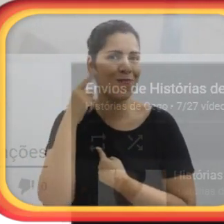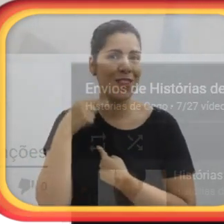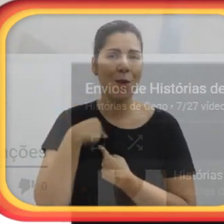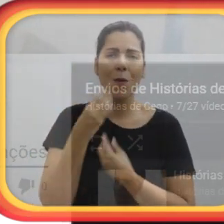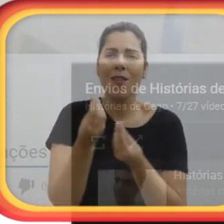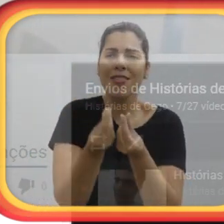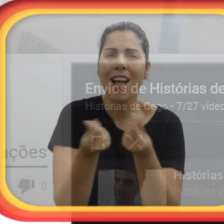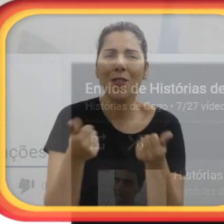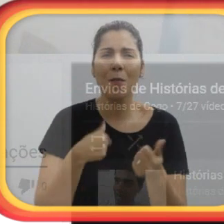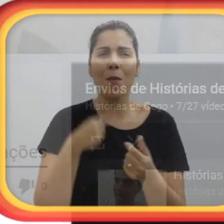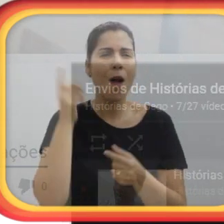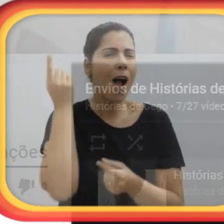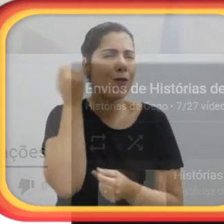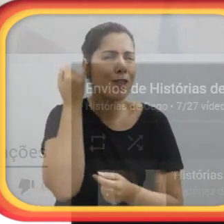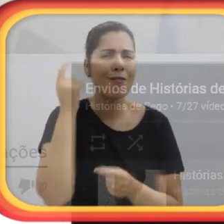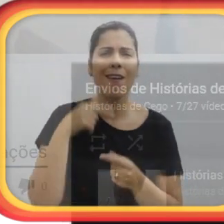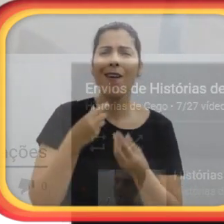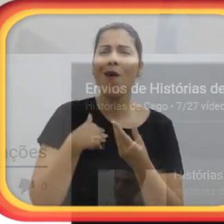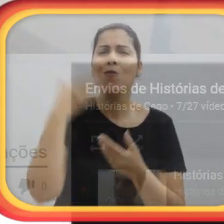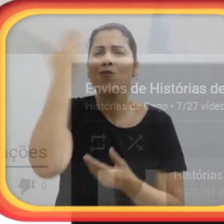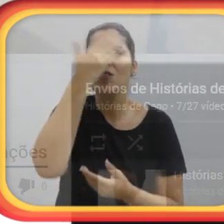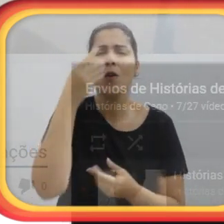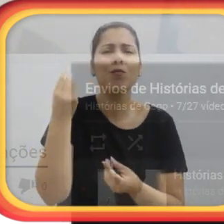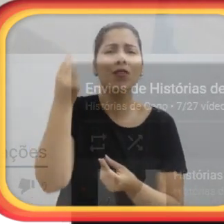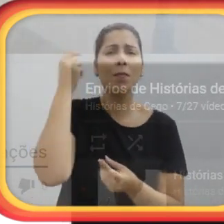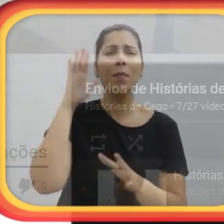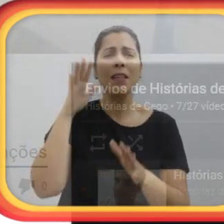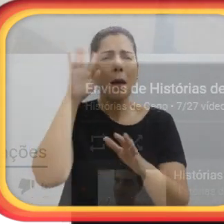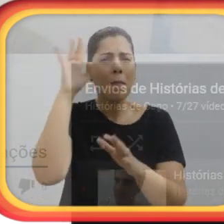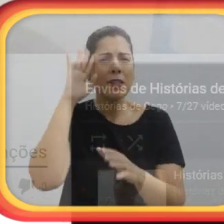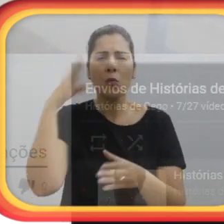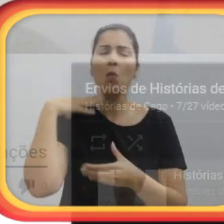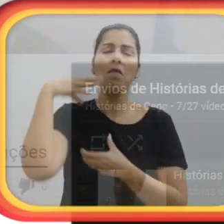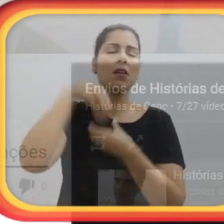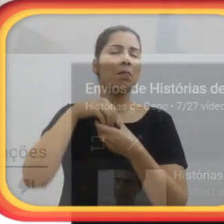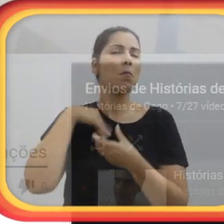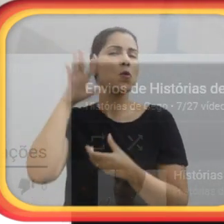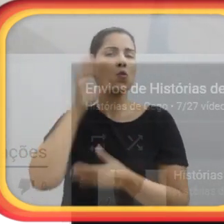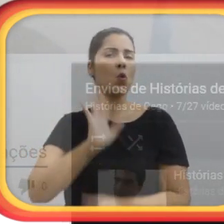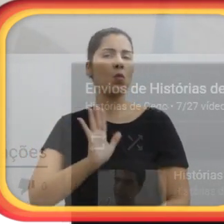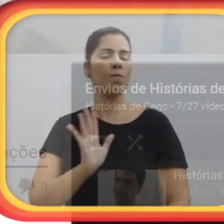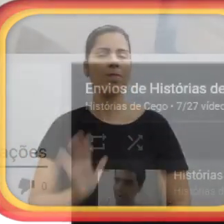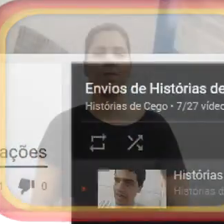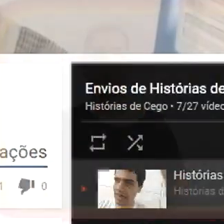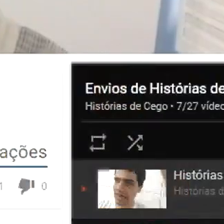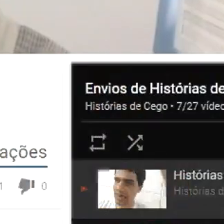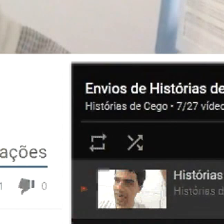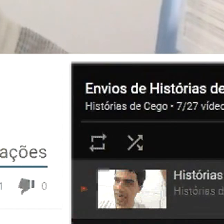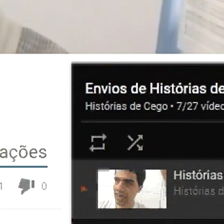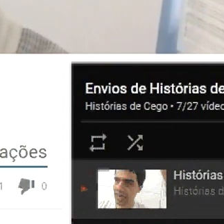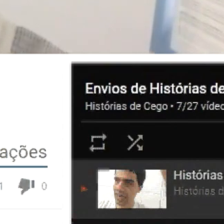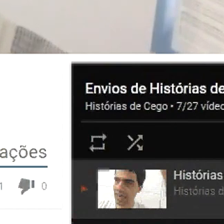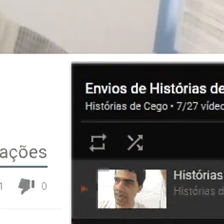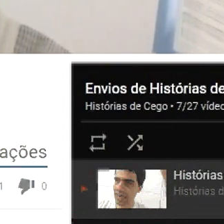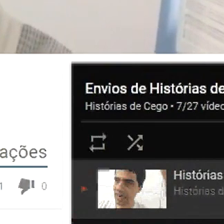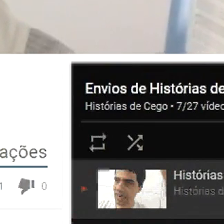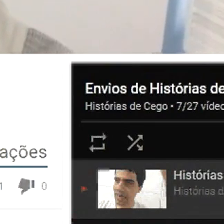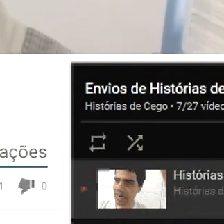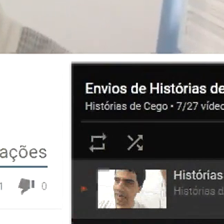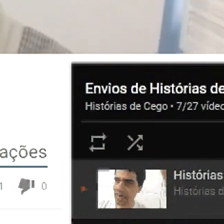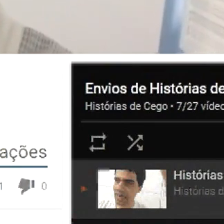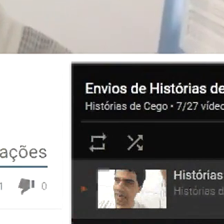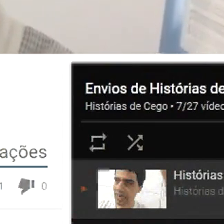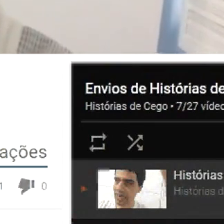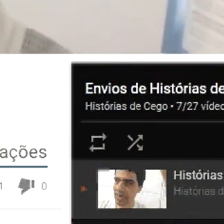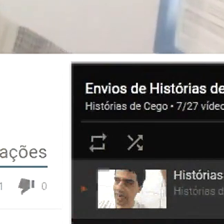é só visão? Porque o meu não. O meu é áudio, o meu é tato, o meu é audição. Como